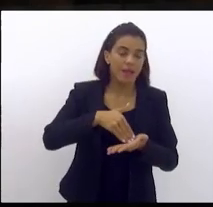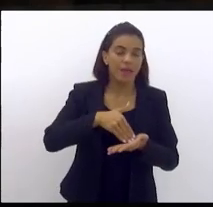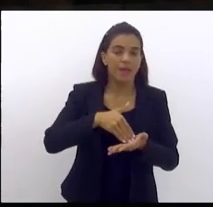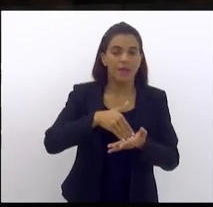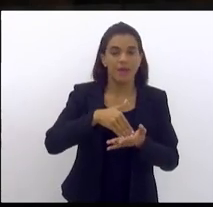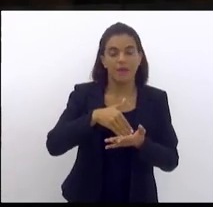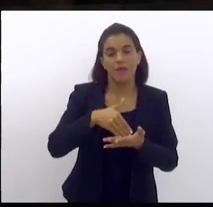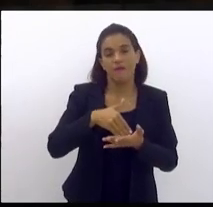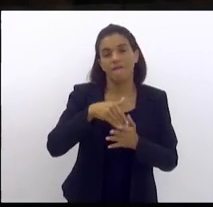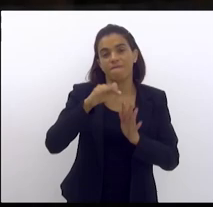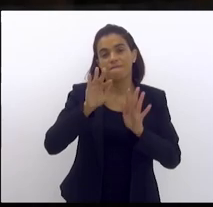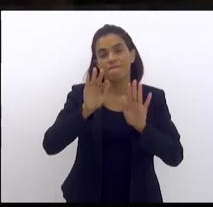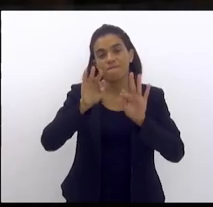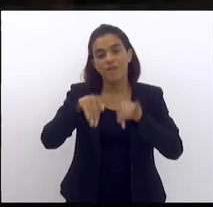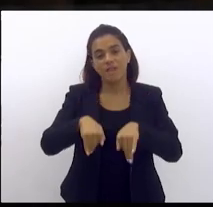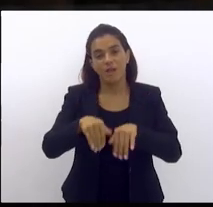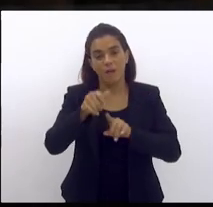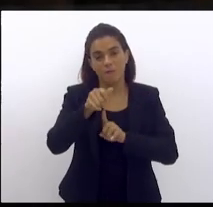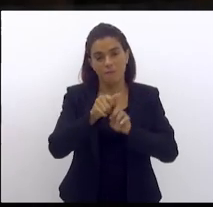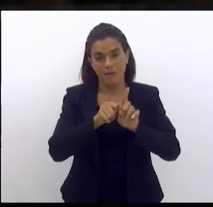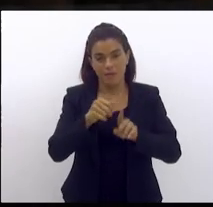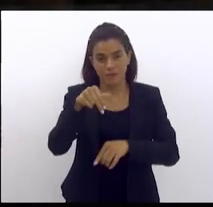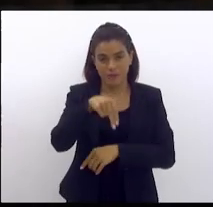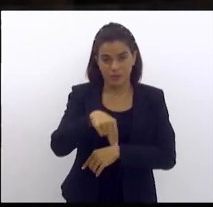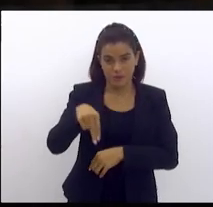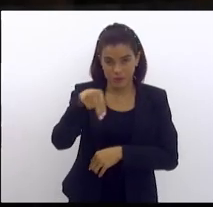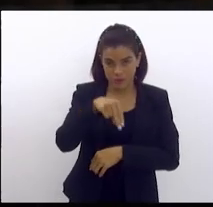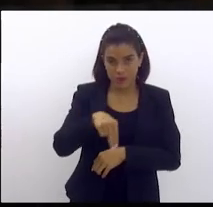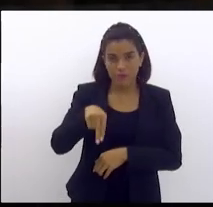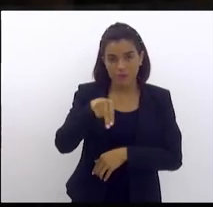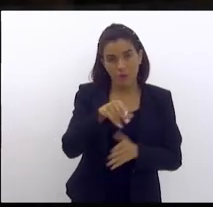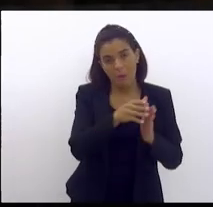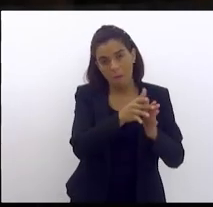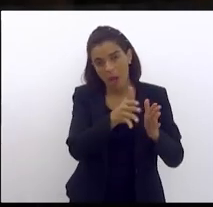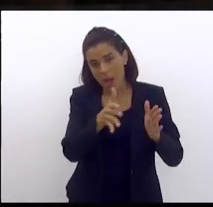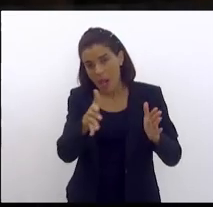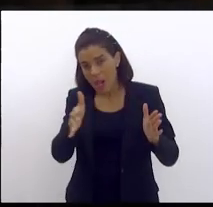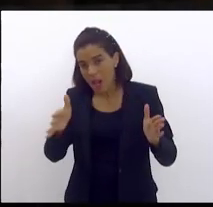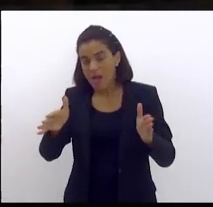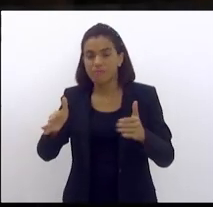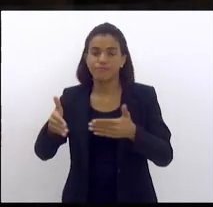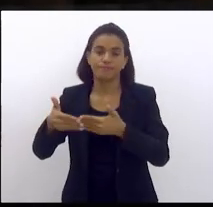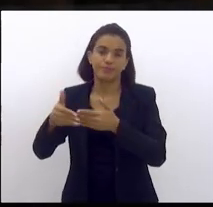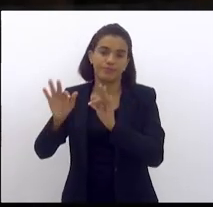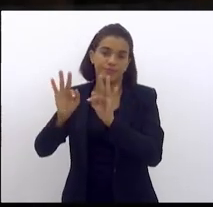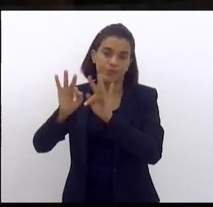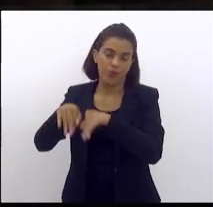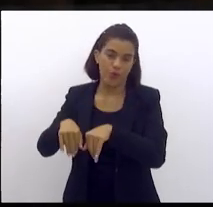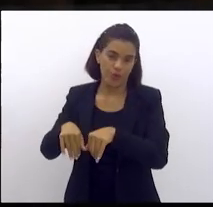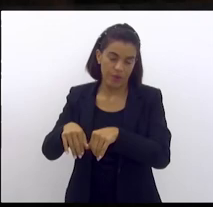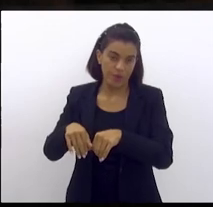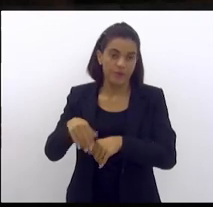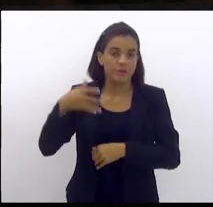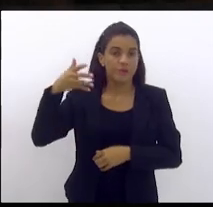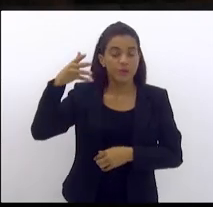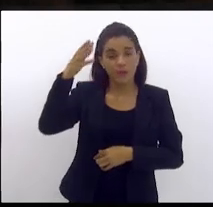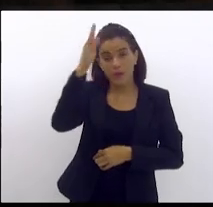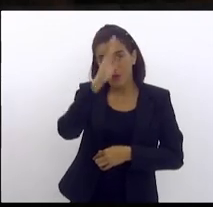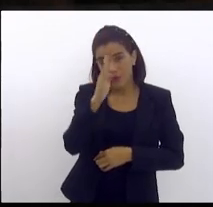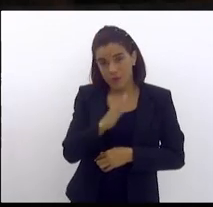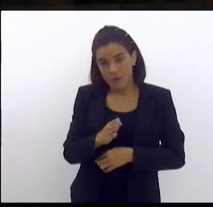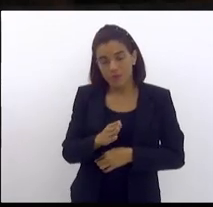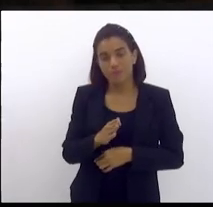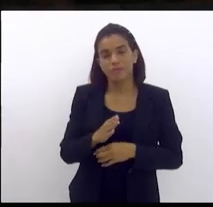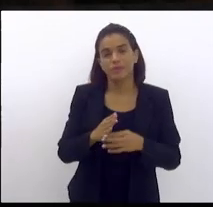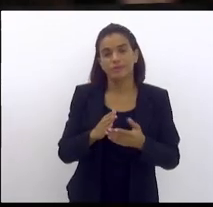mês esse procedimento estará concluído e o Brasil